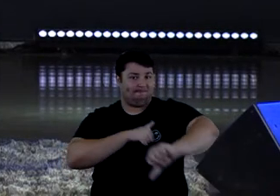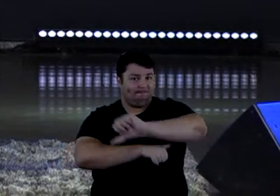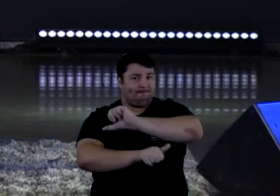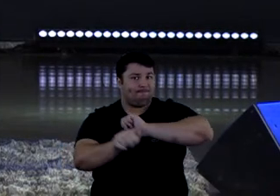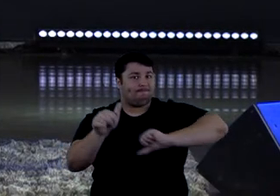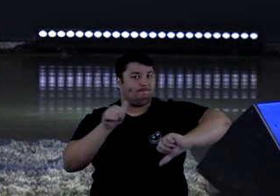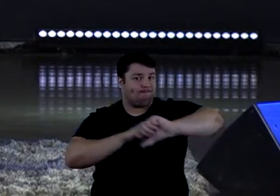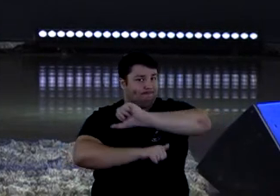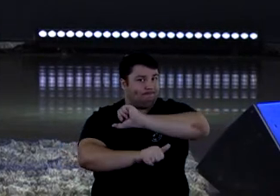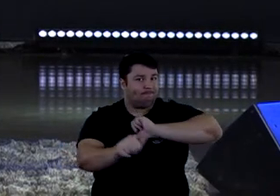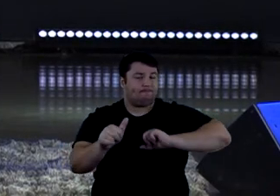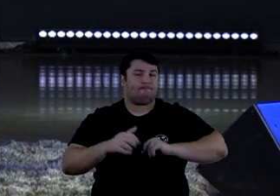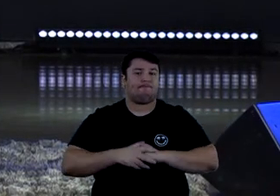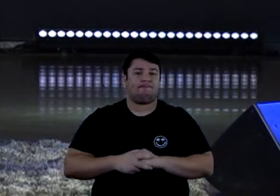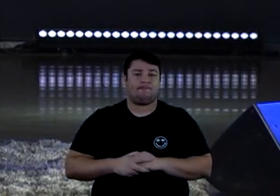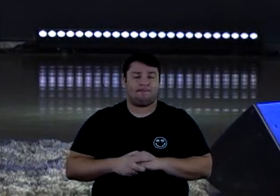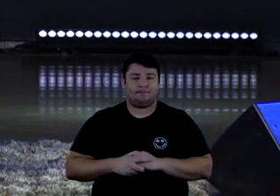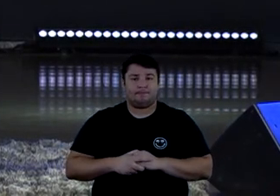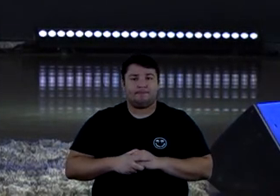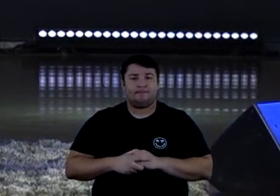transformado.